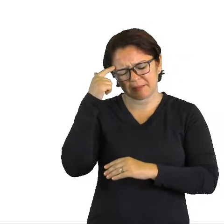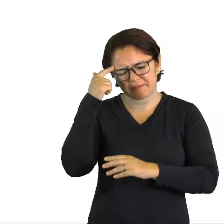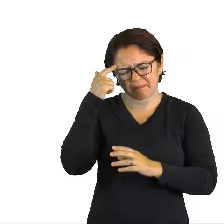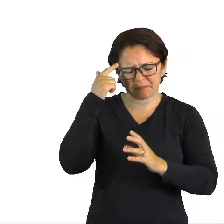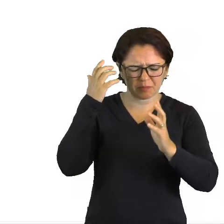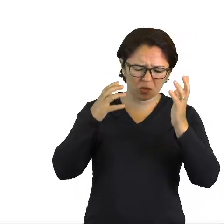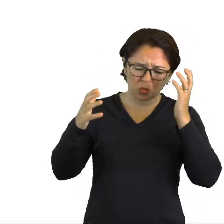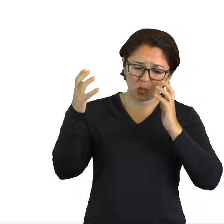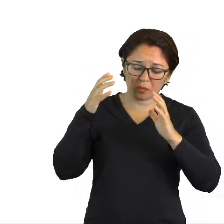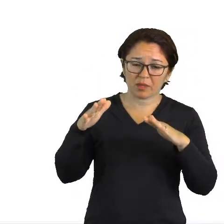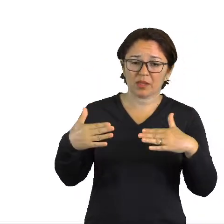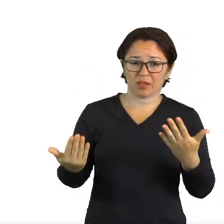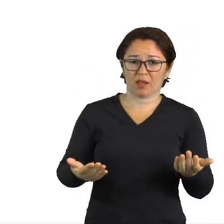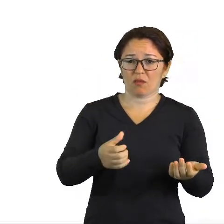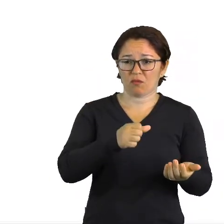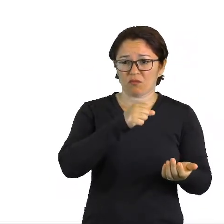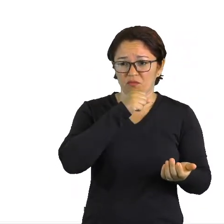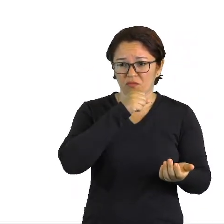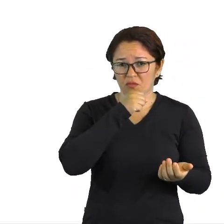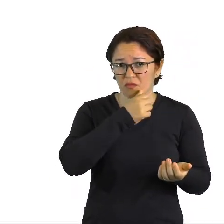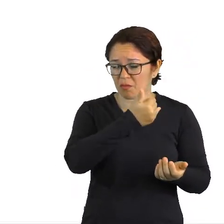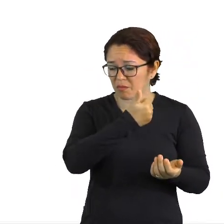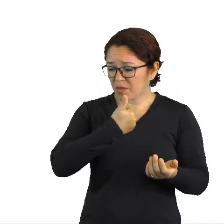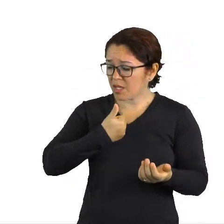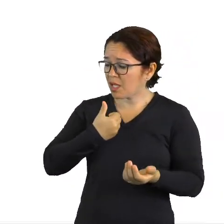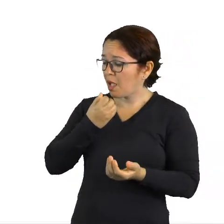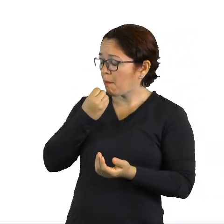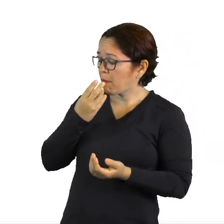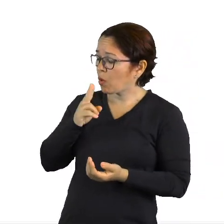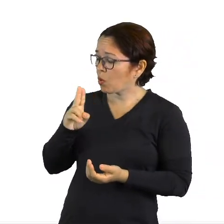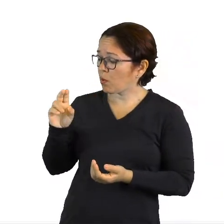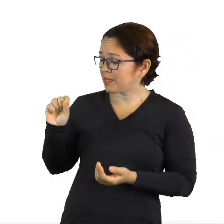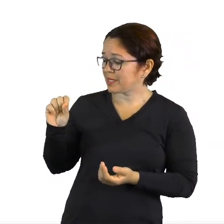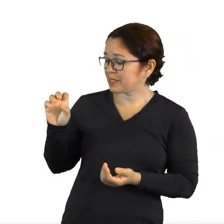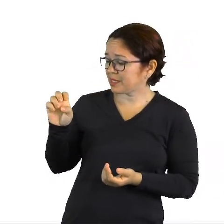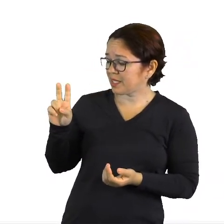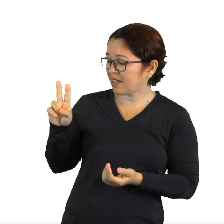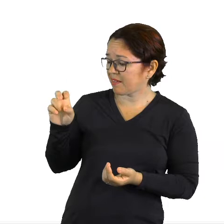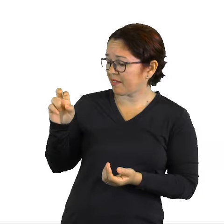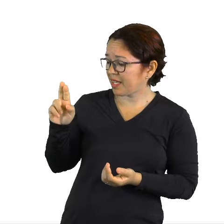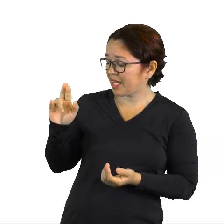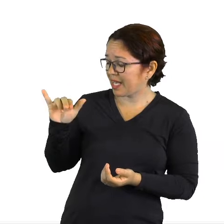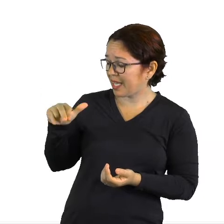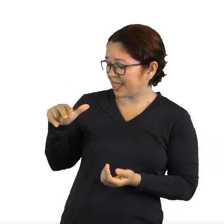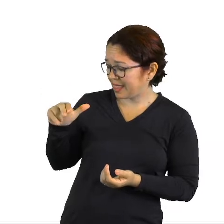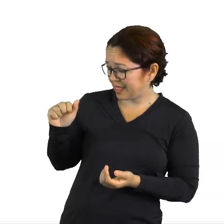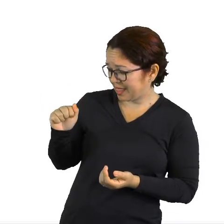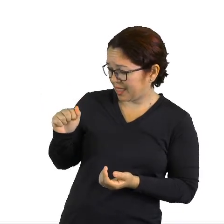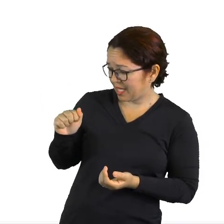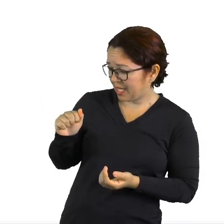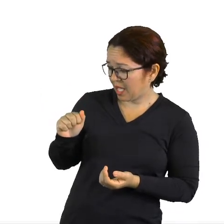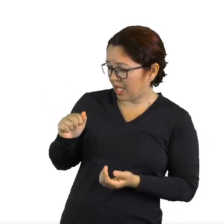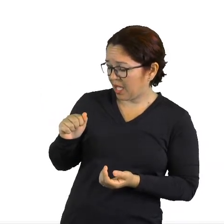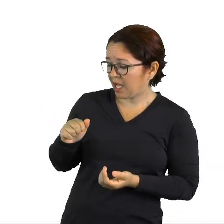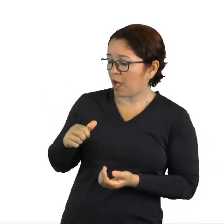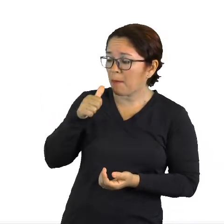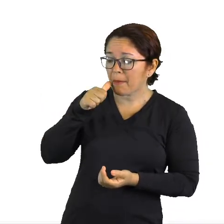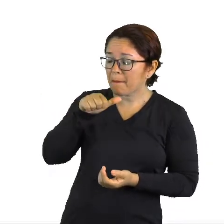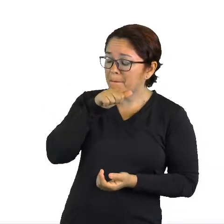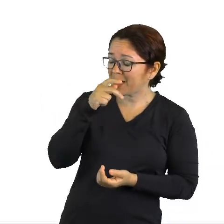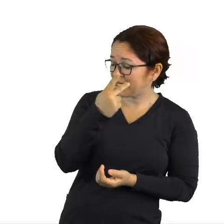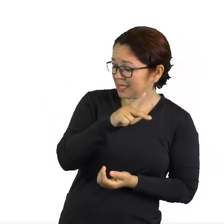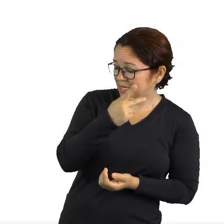Então, a vovó falou em Severina, que era o nome da mãe dela, e todo mundo aceitou. O papai até falou